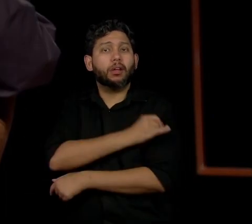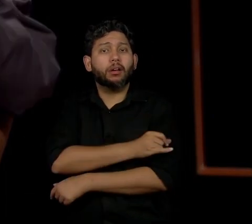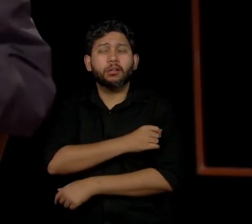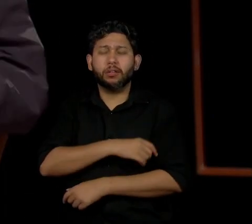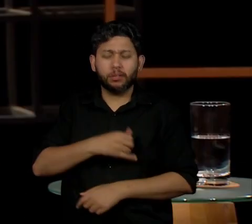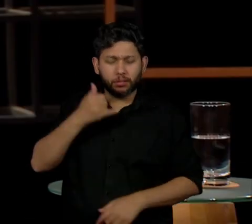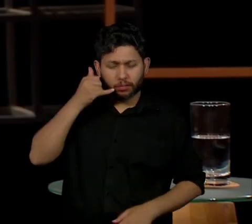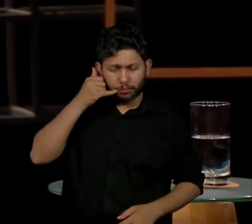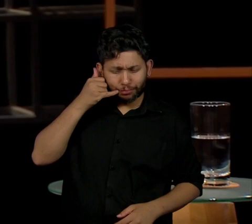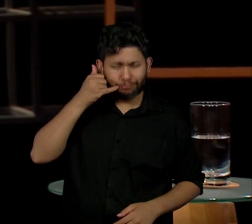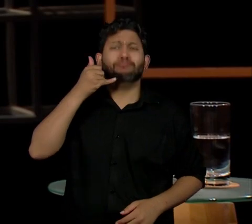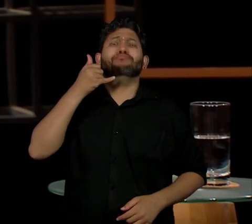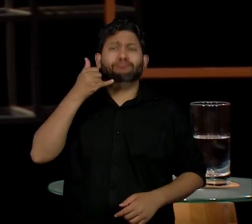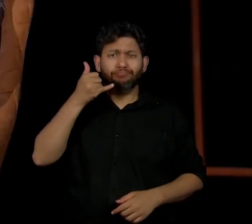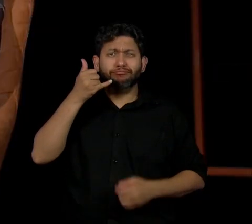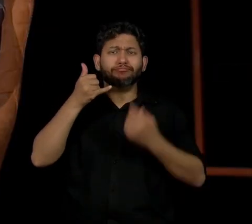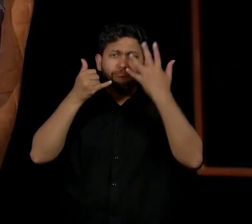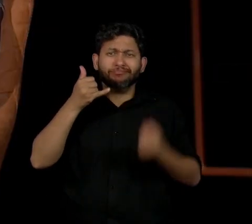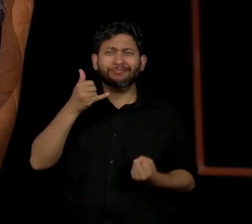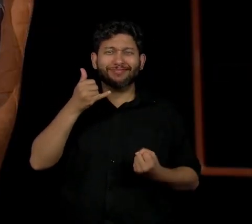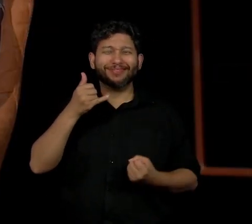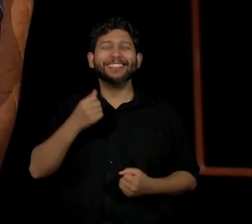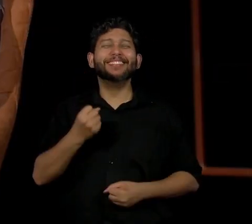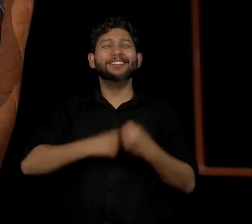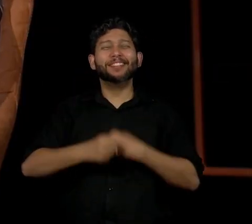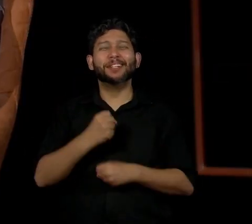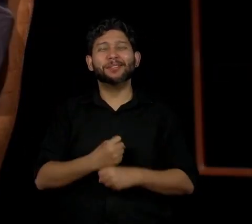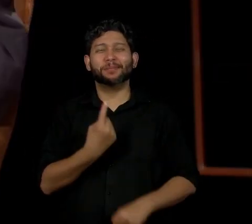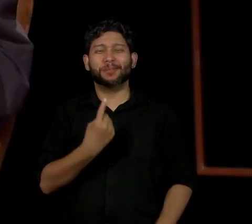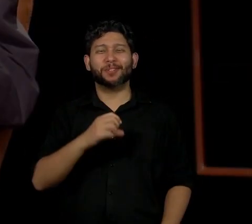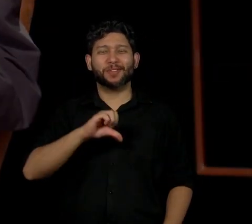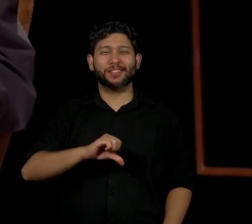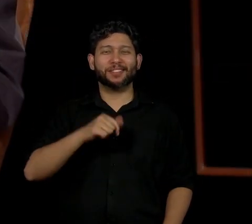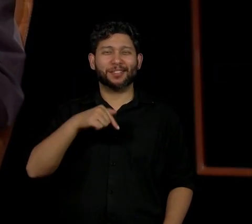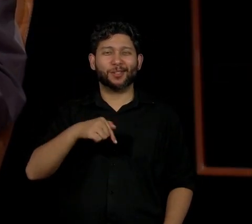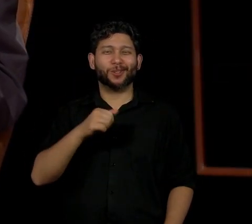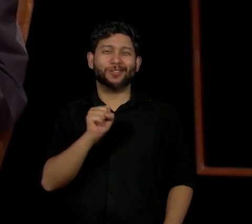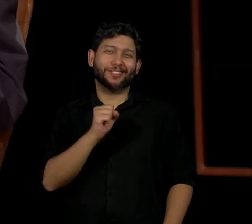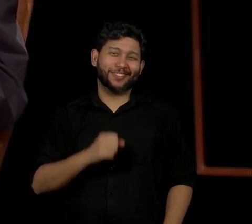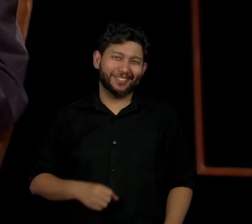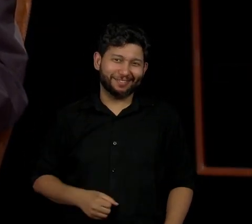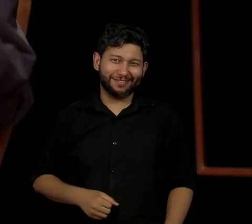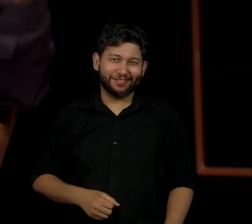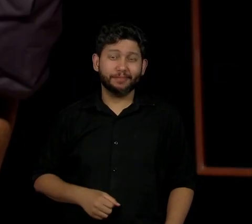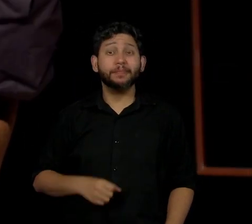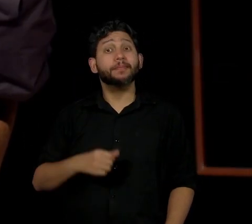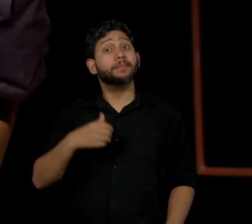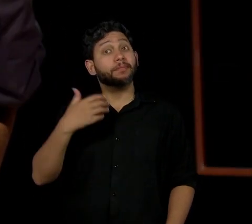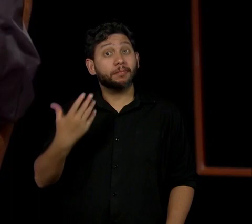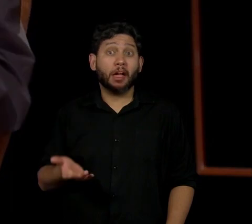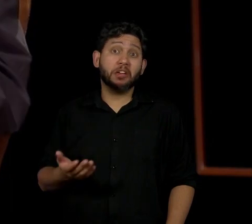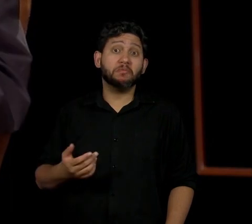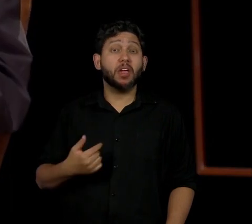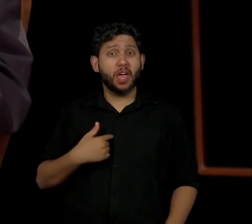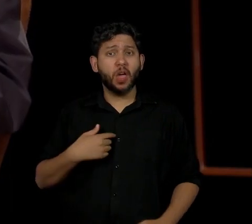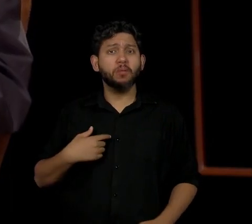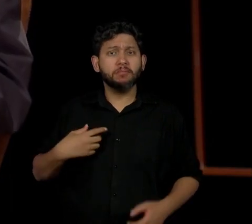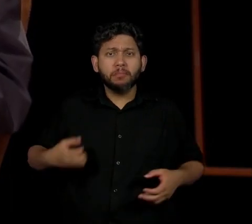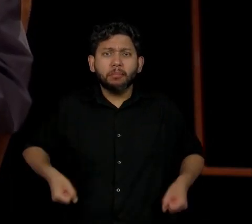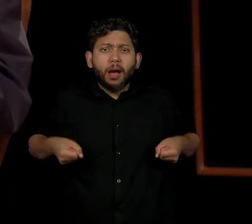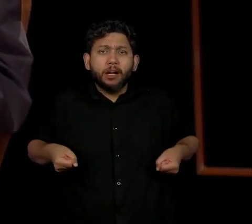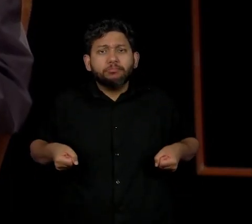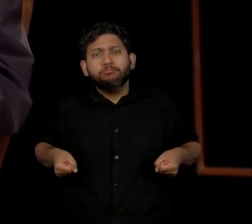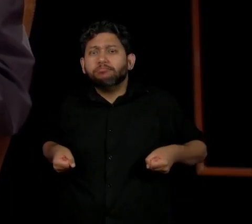dentro. Mas então, isso foi no ano de 78, 1978. Aí, lá vou eu de mala e cuia para o